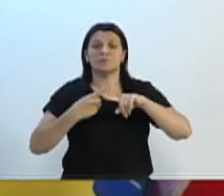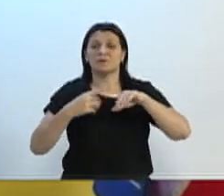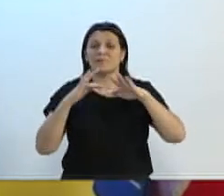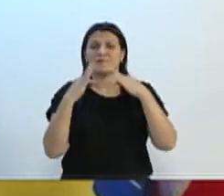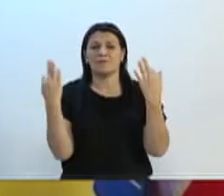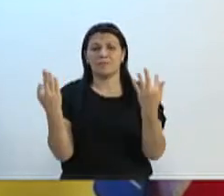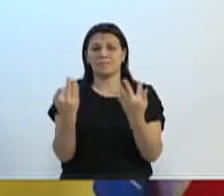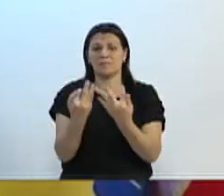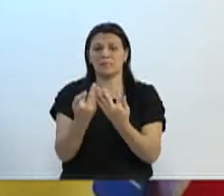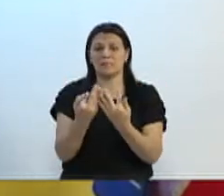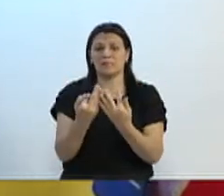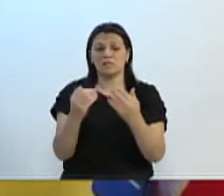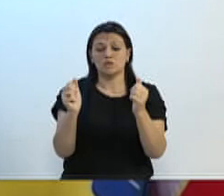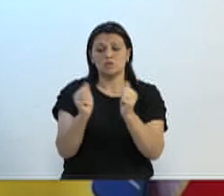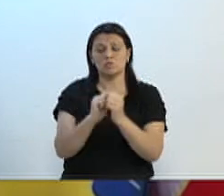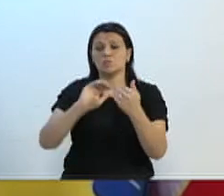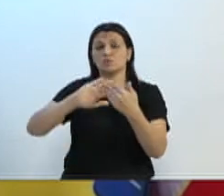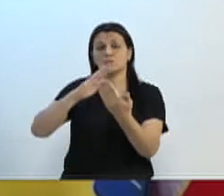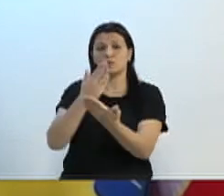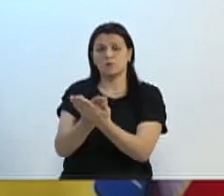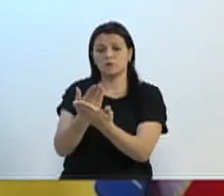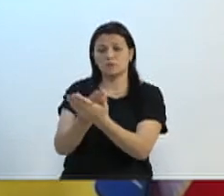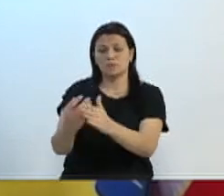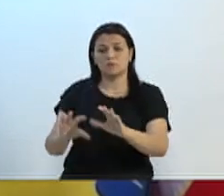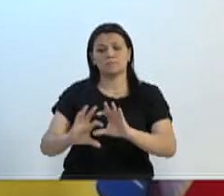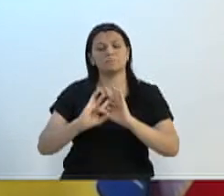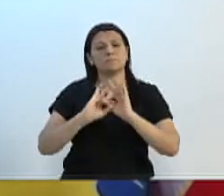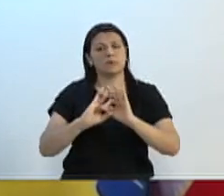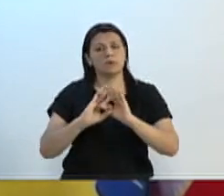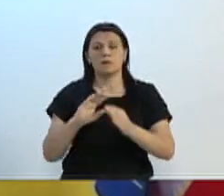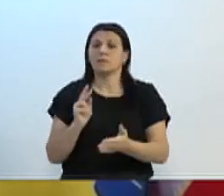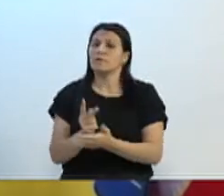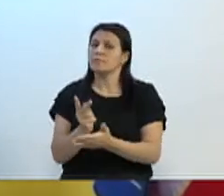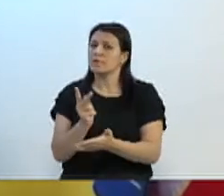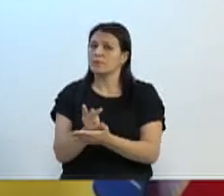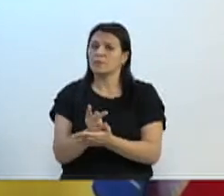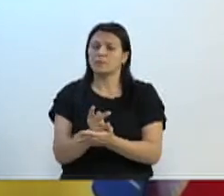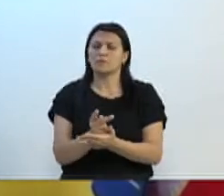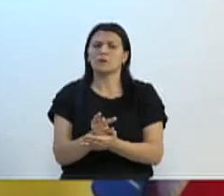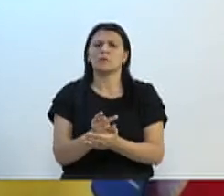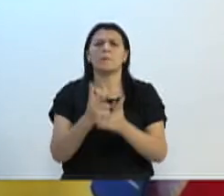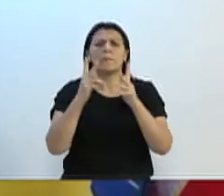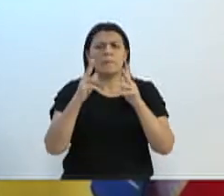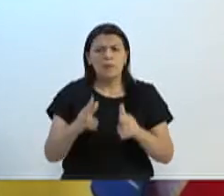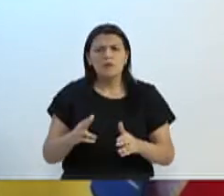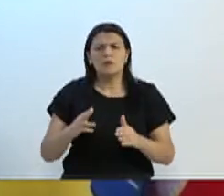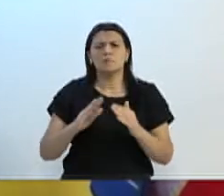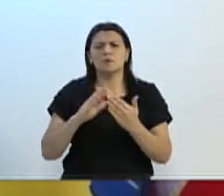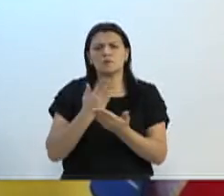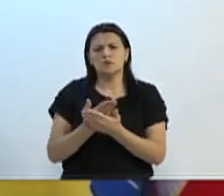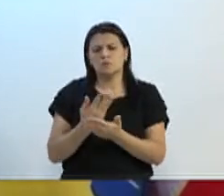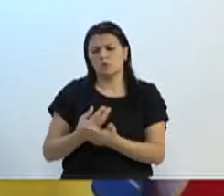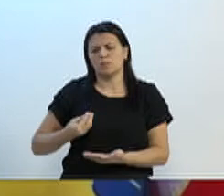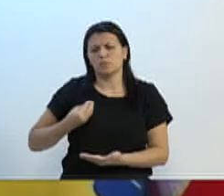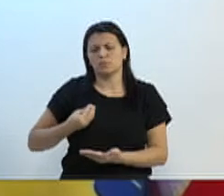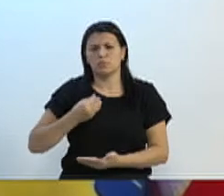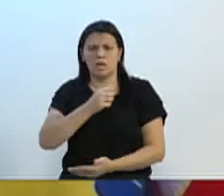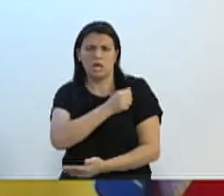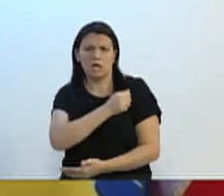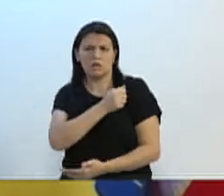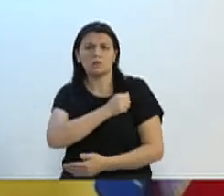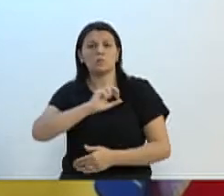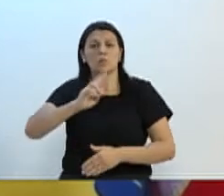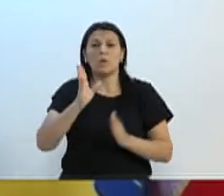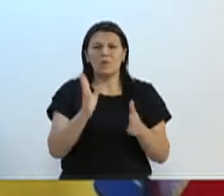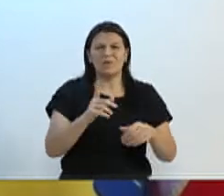escola precisam estar caminhando lado a lado, sempre, seja nas aulas presenciais, ou seja nesses momentos que nós estamos